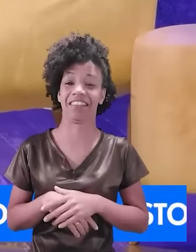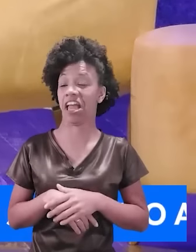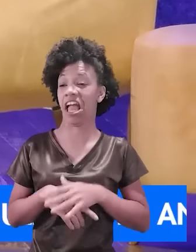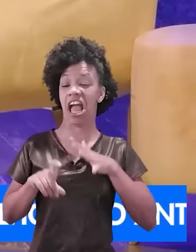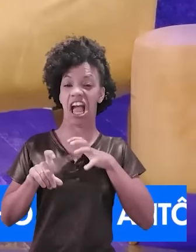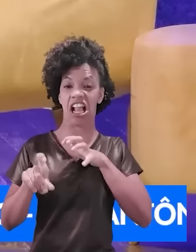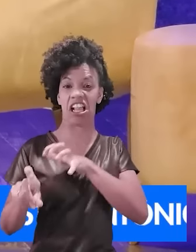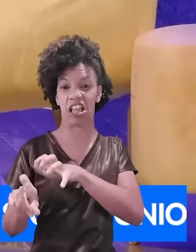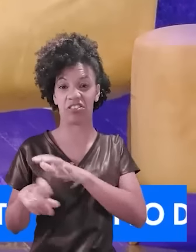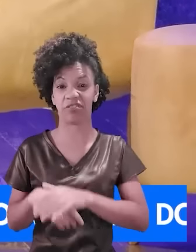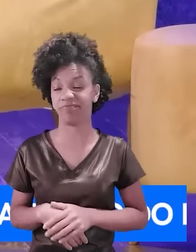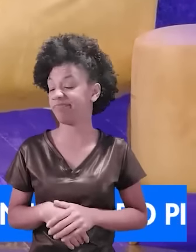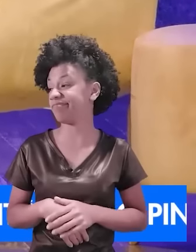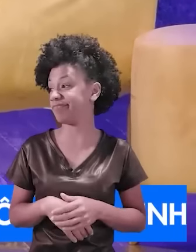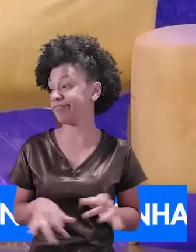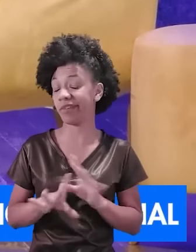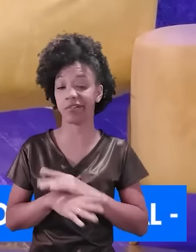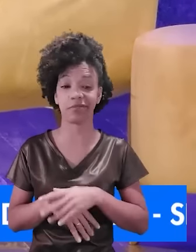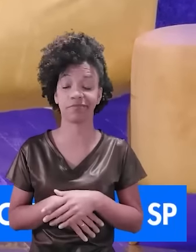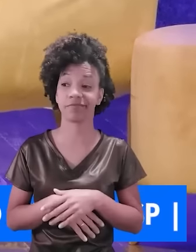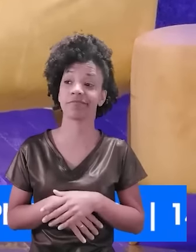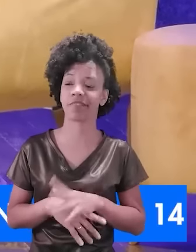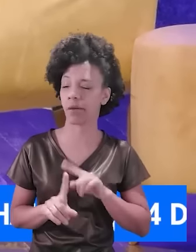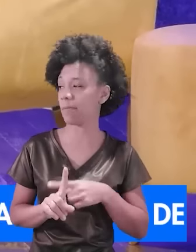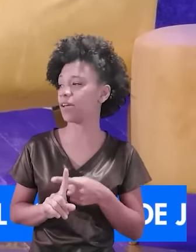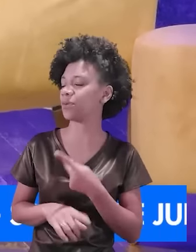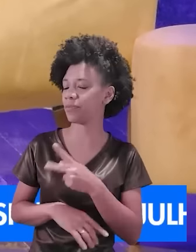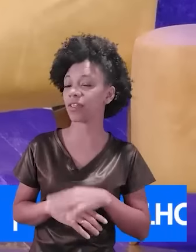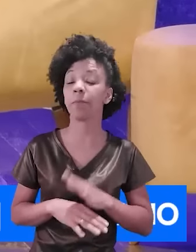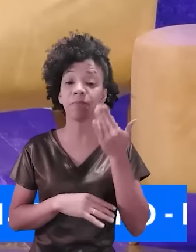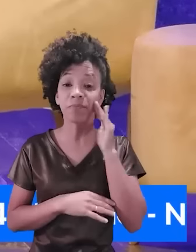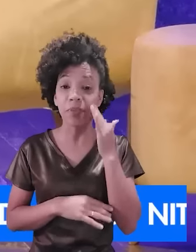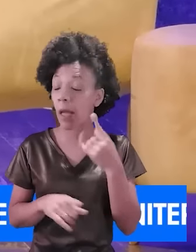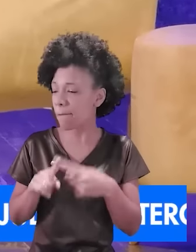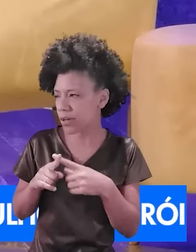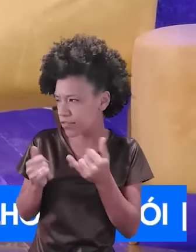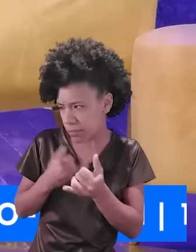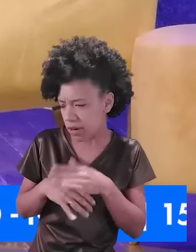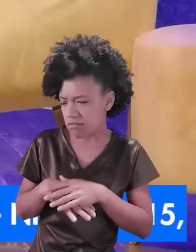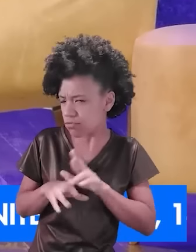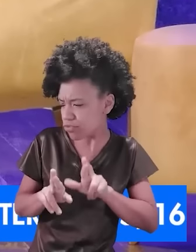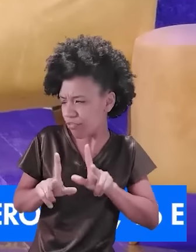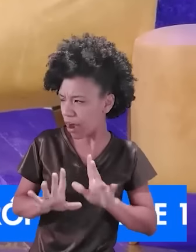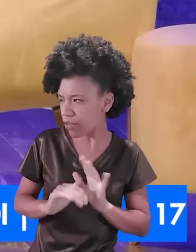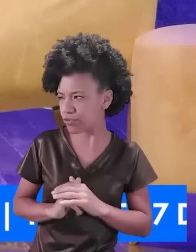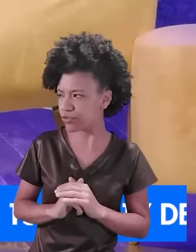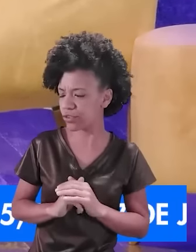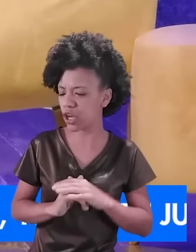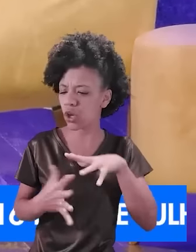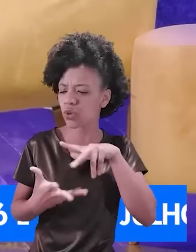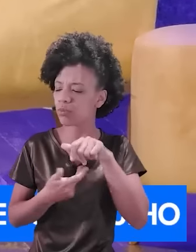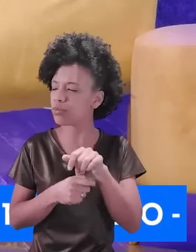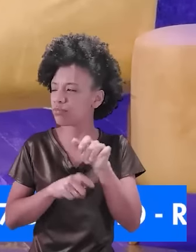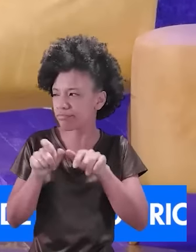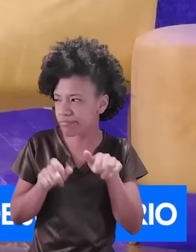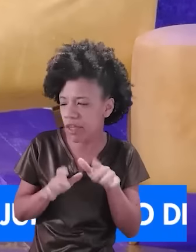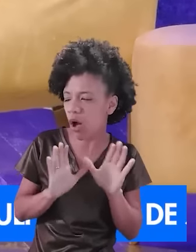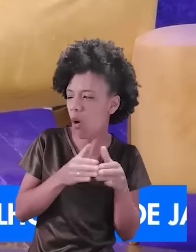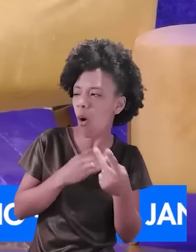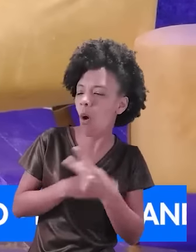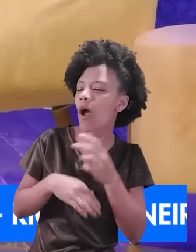o assédio moral é o mais oi para você vamos entender porque você me parece uma pessoa diferente do do mundo da tua